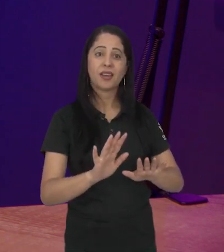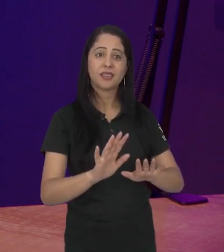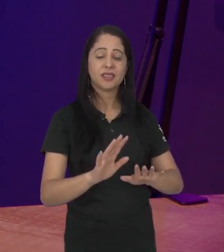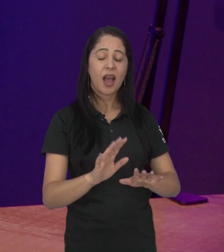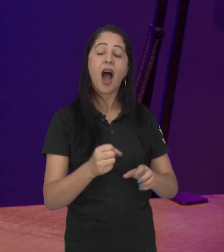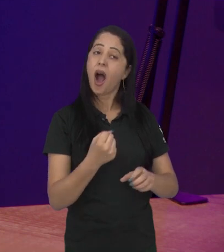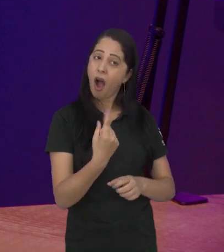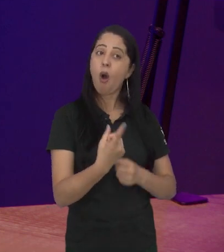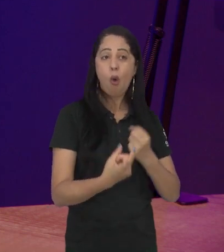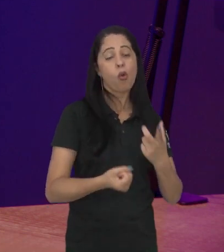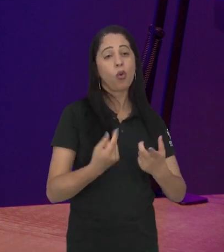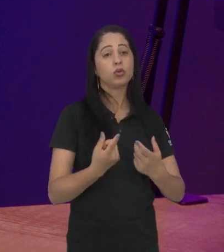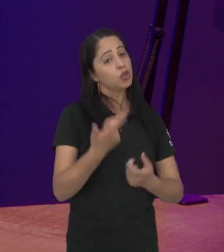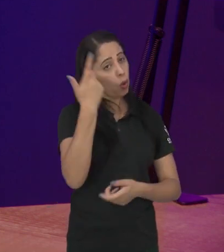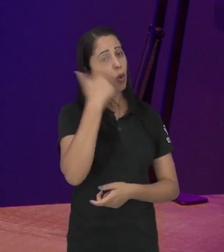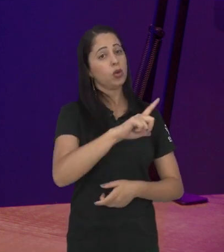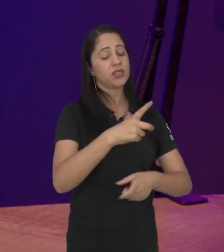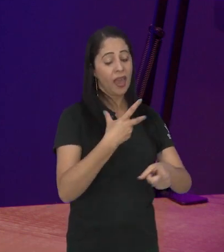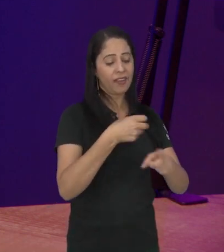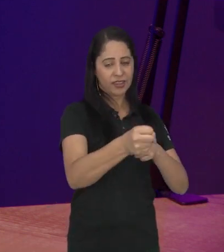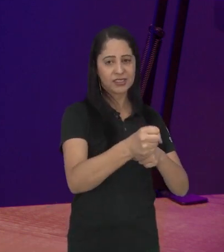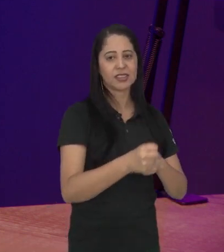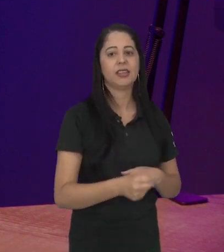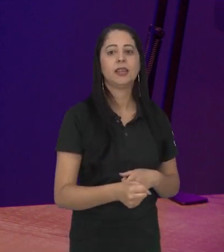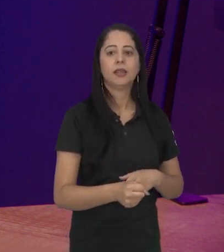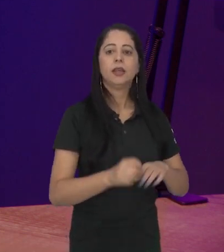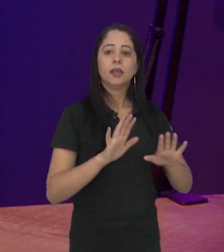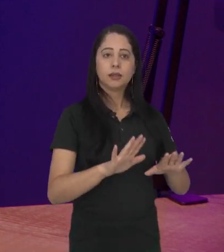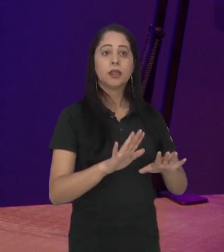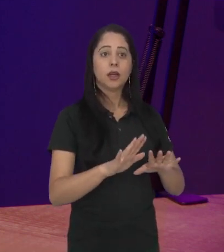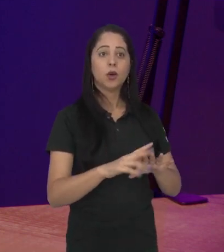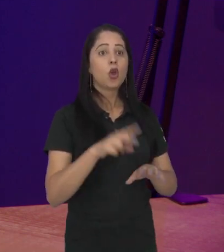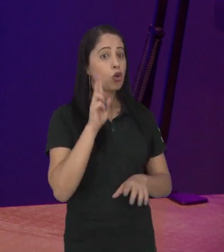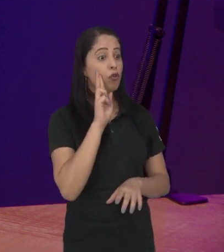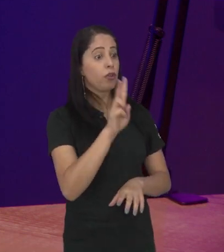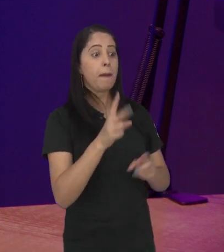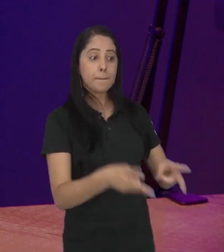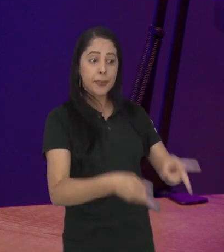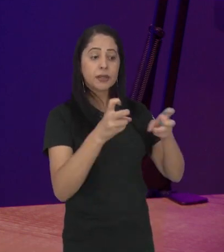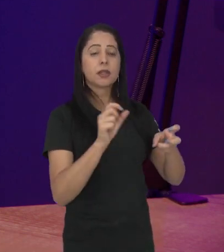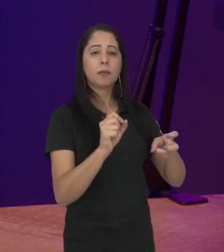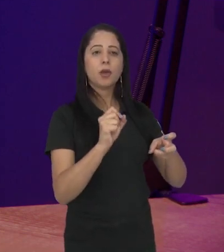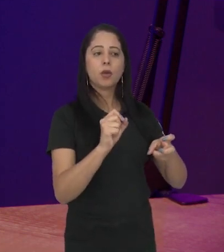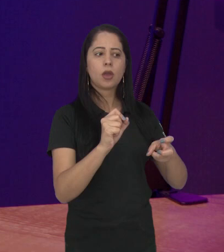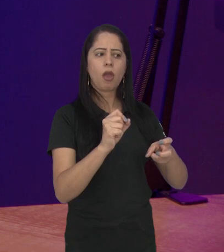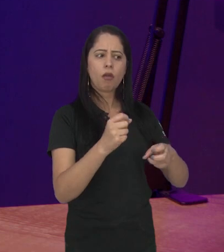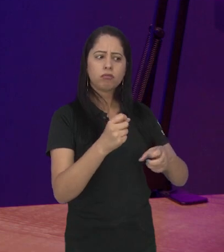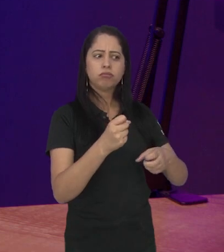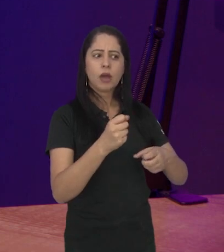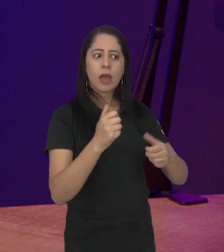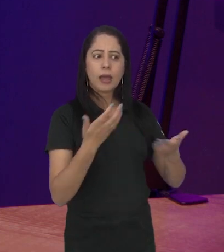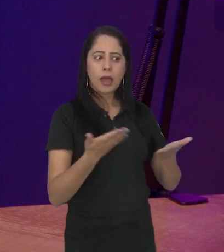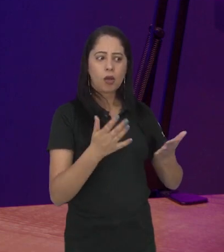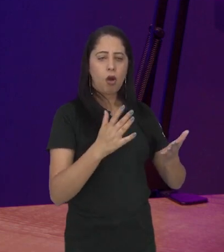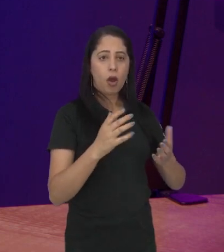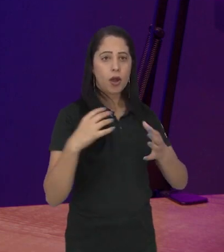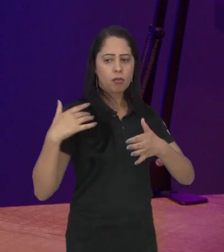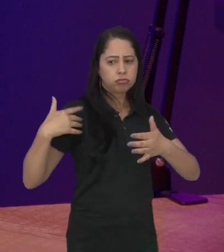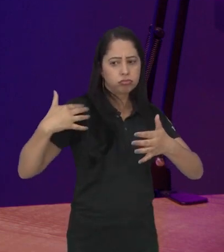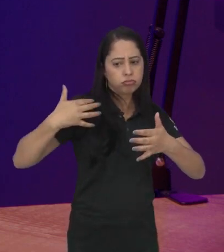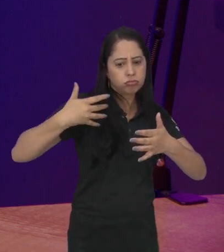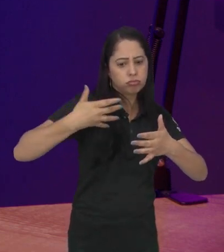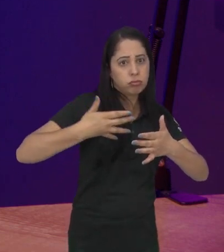cheguem lá, mas muitos chegam. E inclusive eu acredito que nos últimos anos a gente tem visto uma pequena mudança, talvez